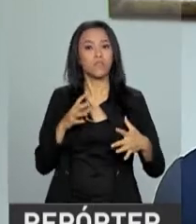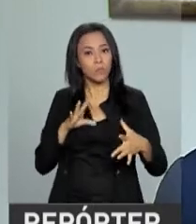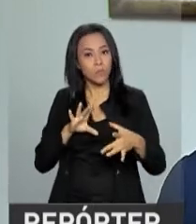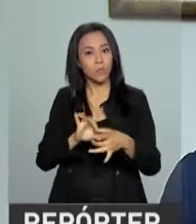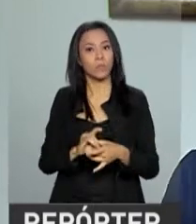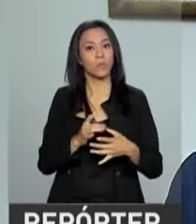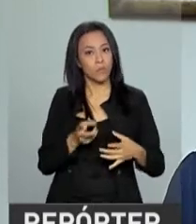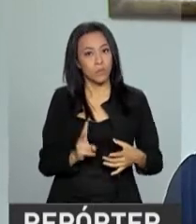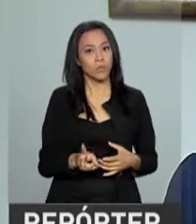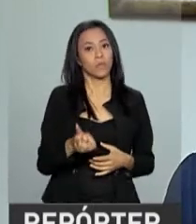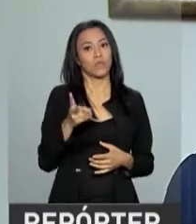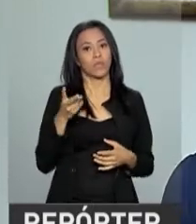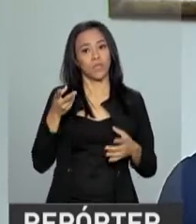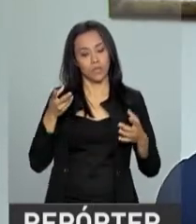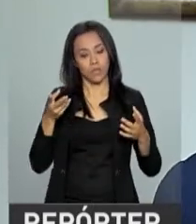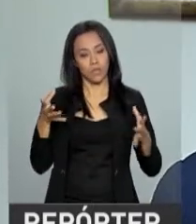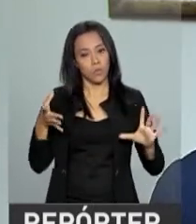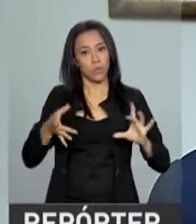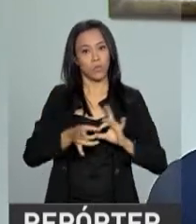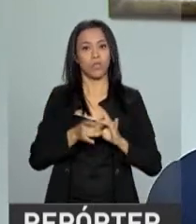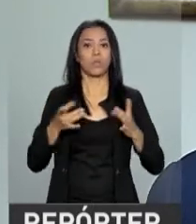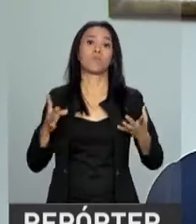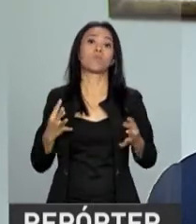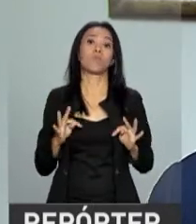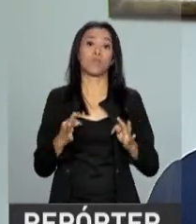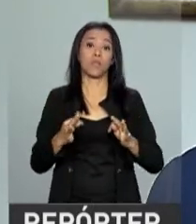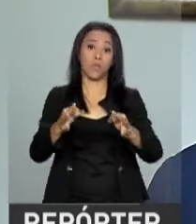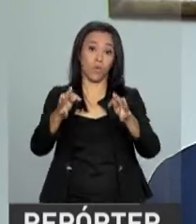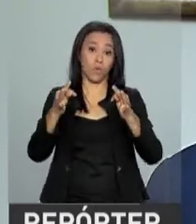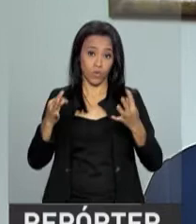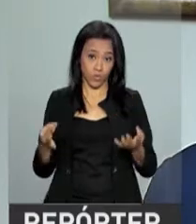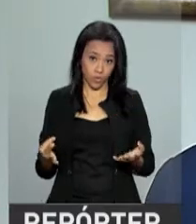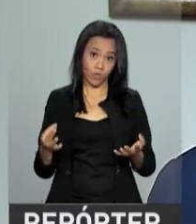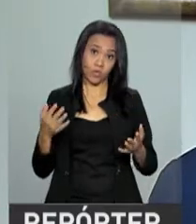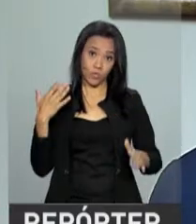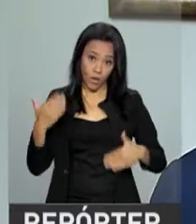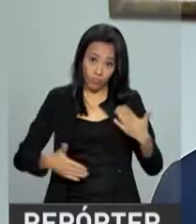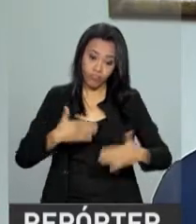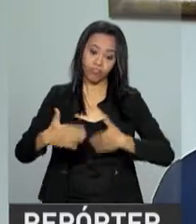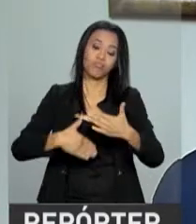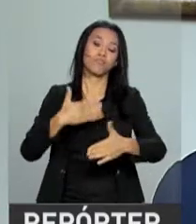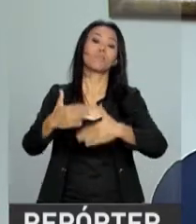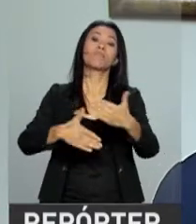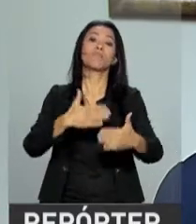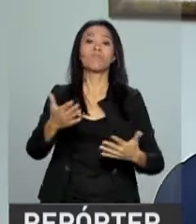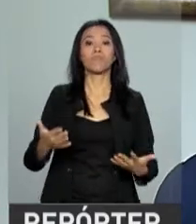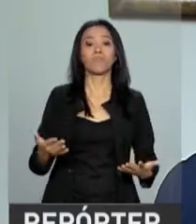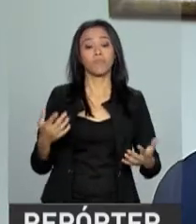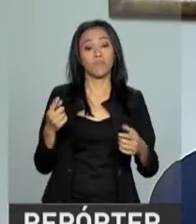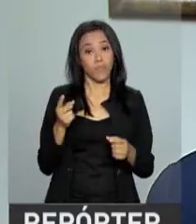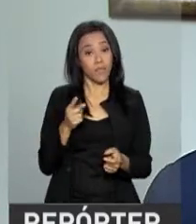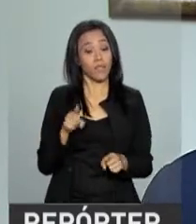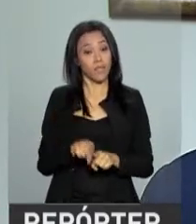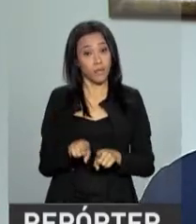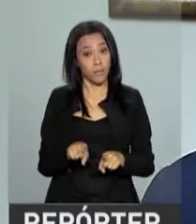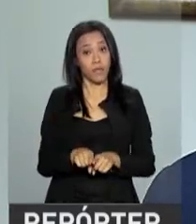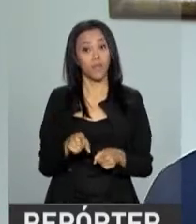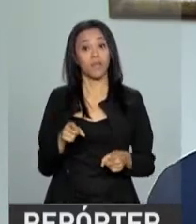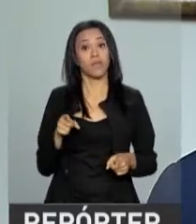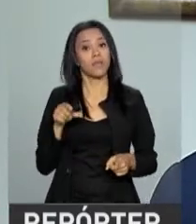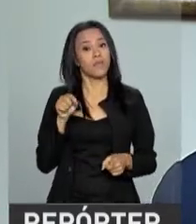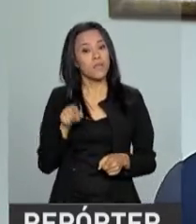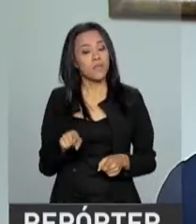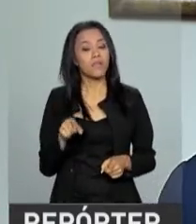aos recursos para que nós possamos garantir a atividade da mineração e ao mesmo tempo ou